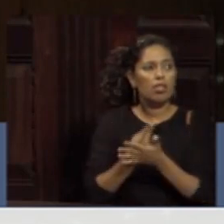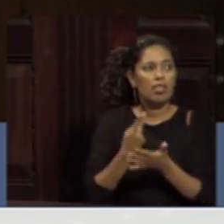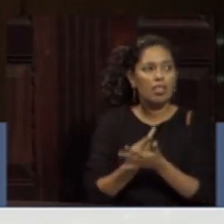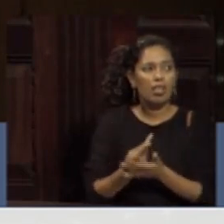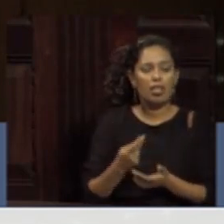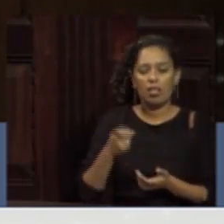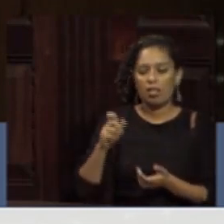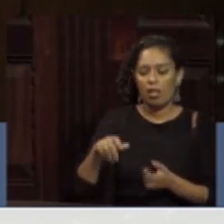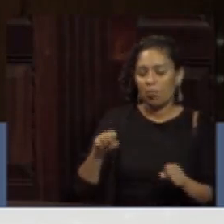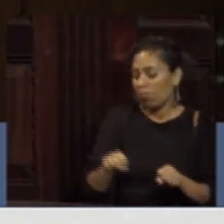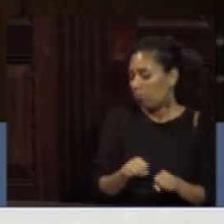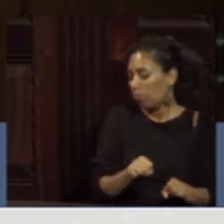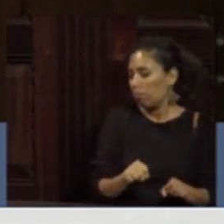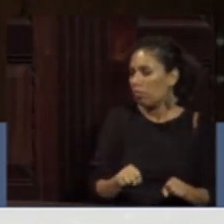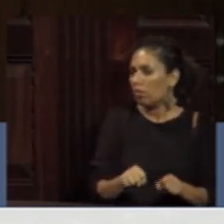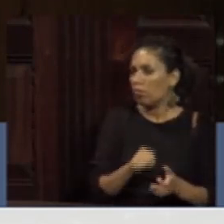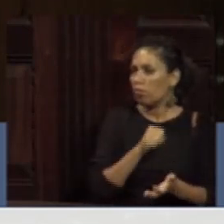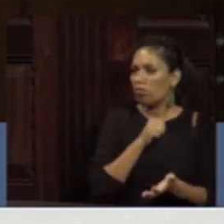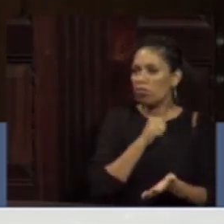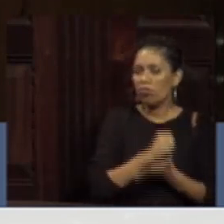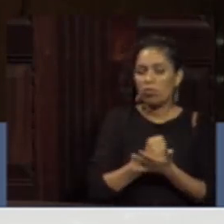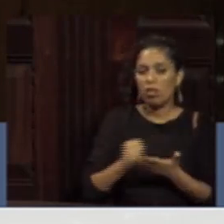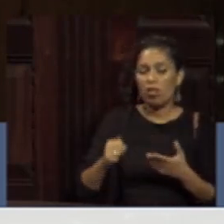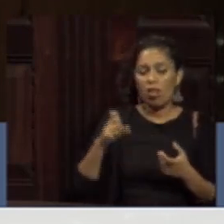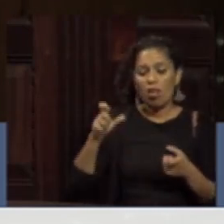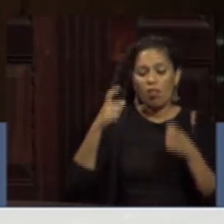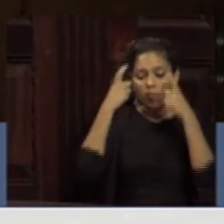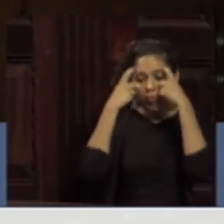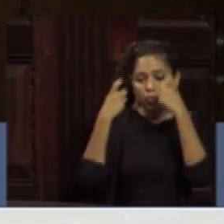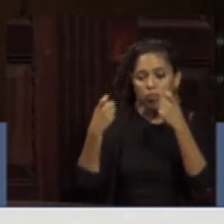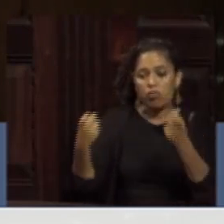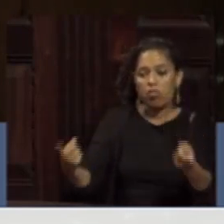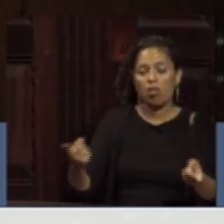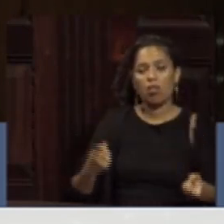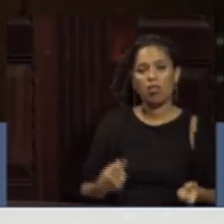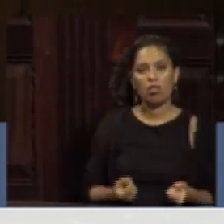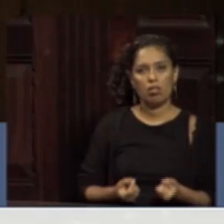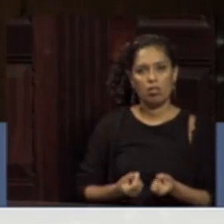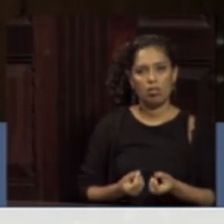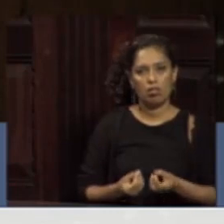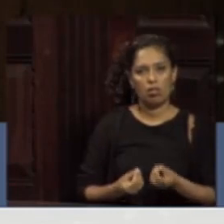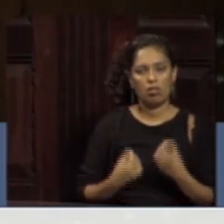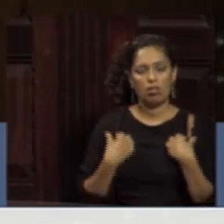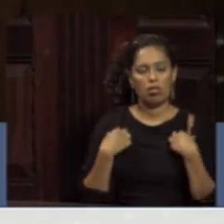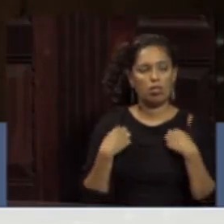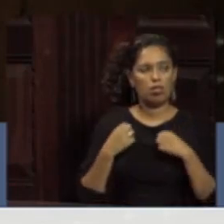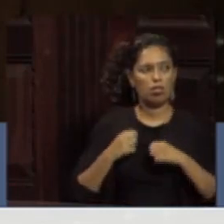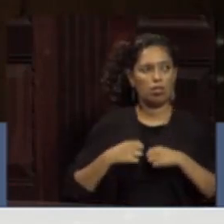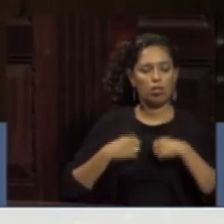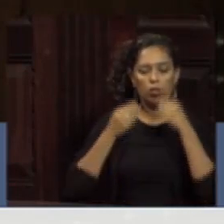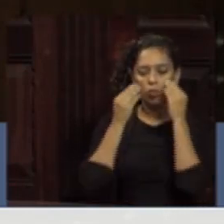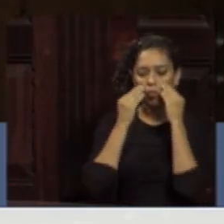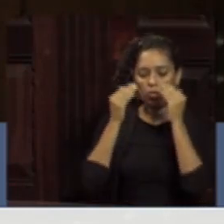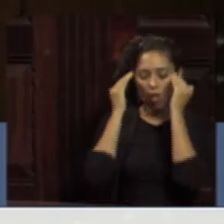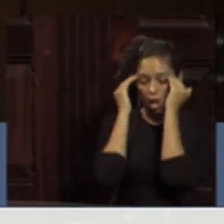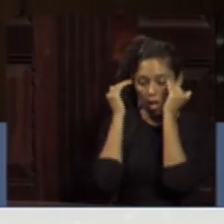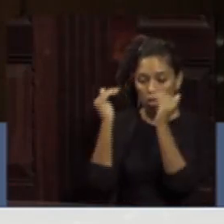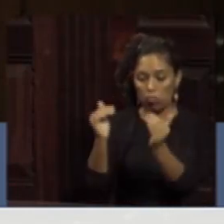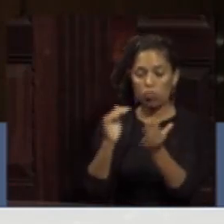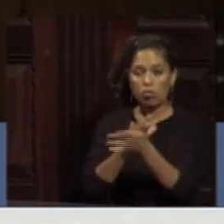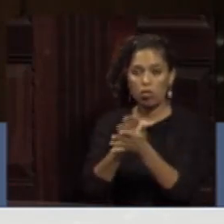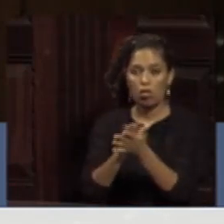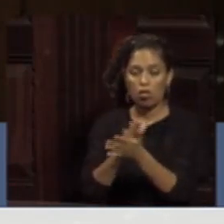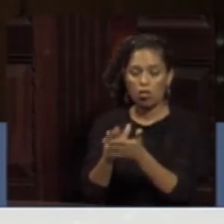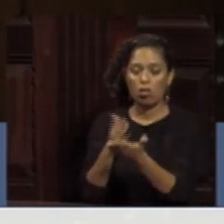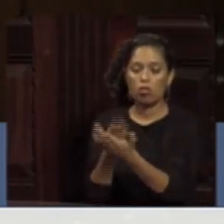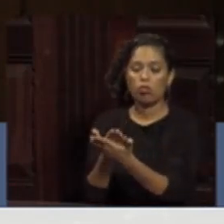violência absurda, porque é uma escalada de violência que tem a ver com a negação do direito à educação. Escalada da